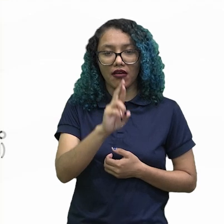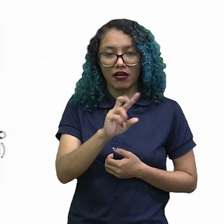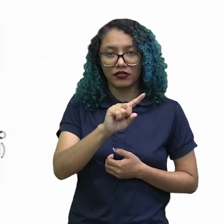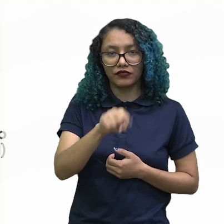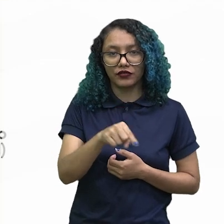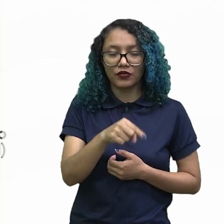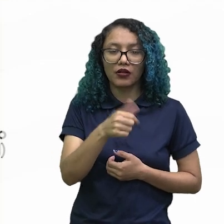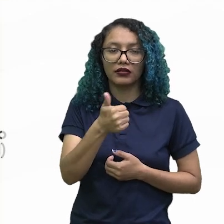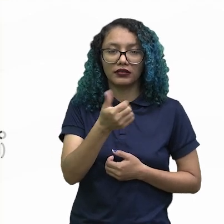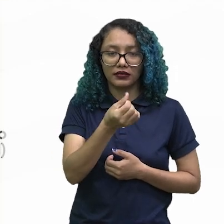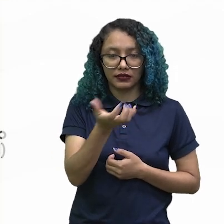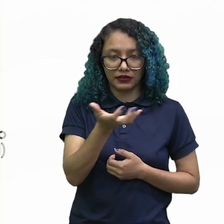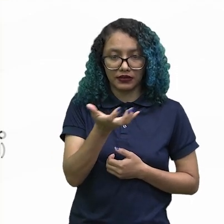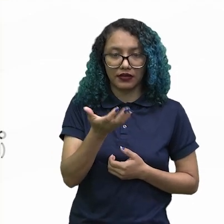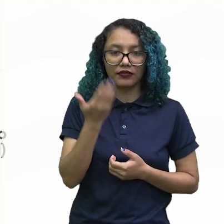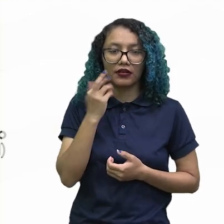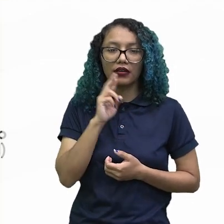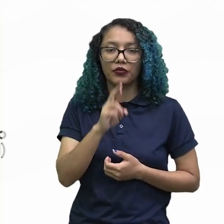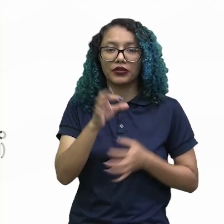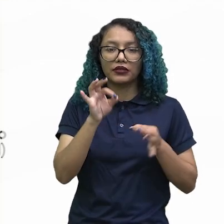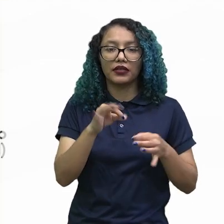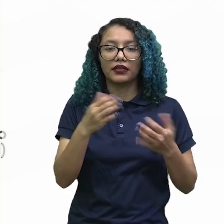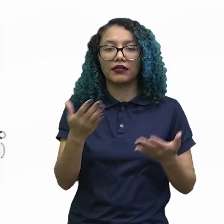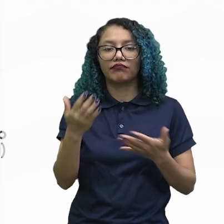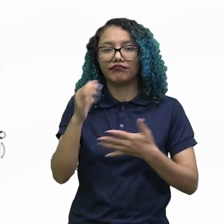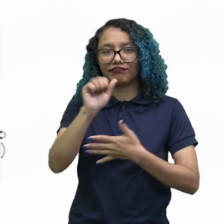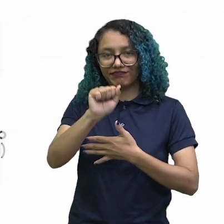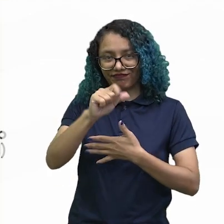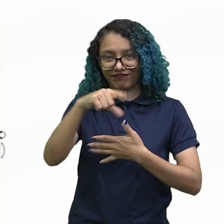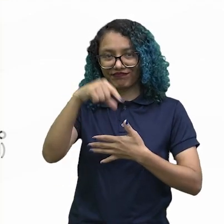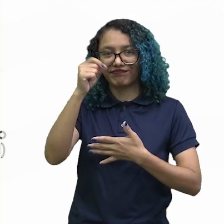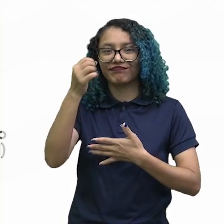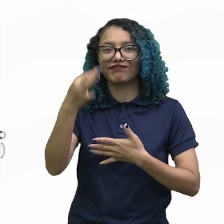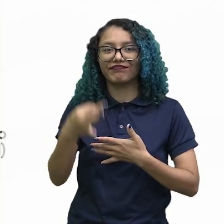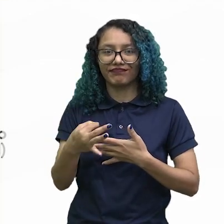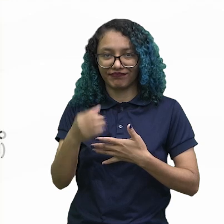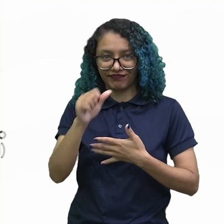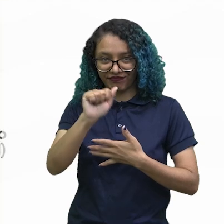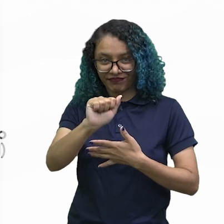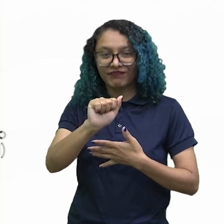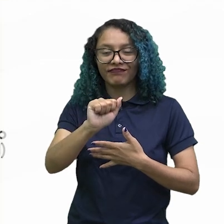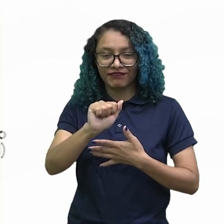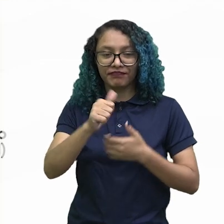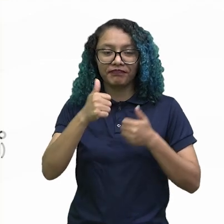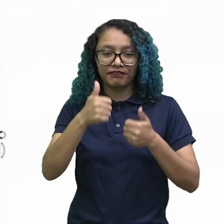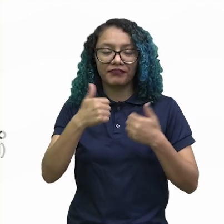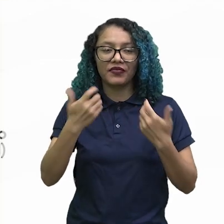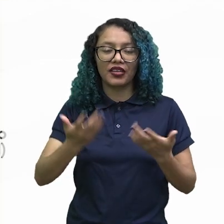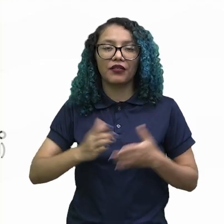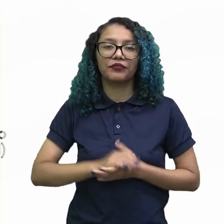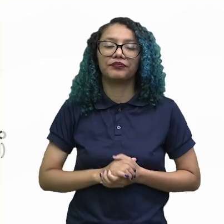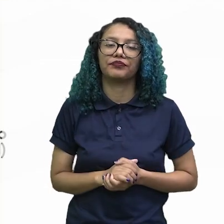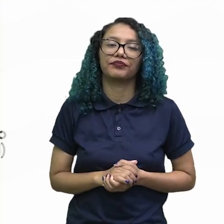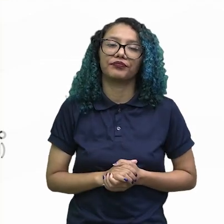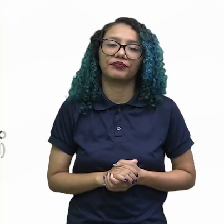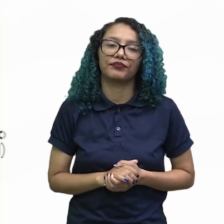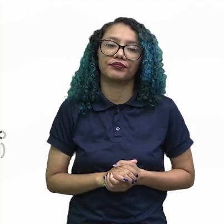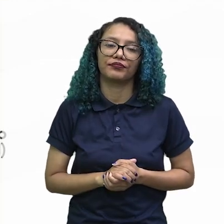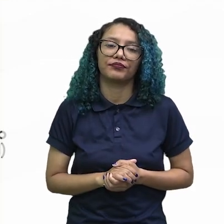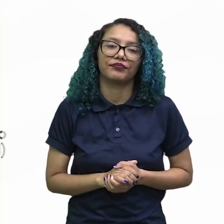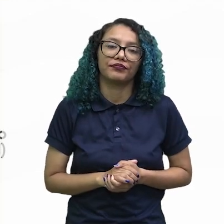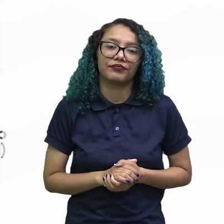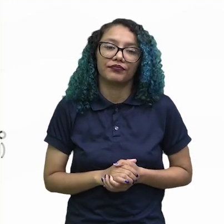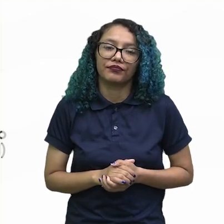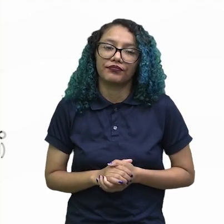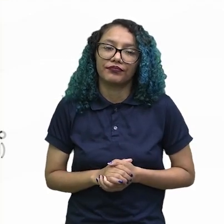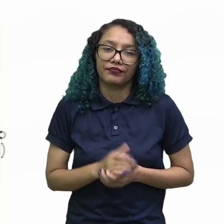34.029,16. Olha lá, então, a nossa resposta aqui é a letra A. Beleza, pessoal? E aí, com essa questão aqui,